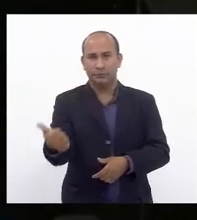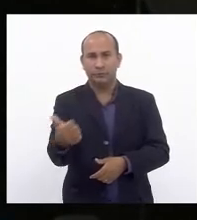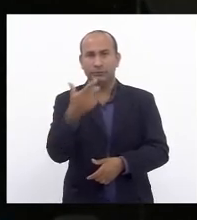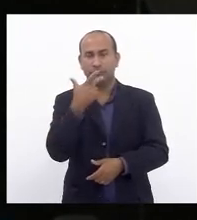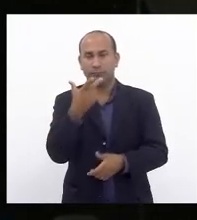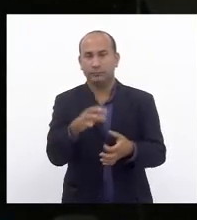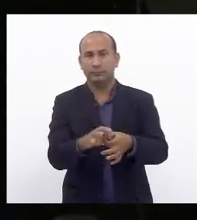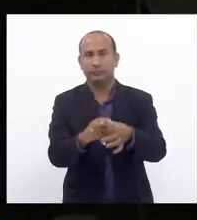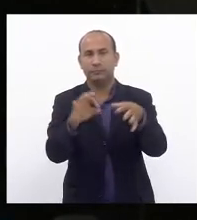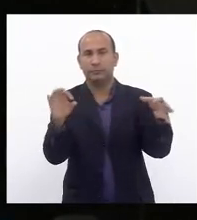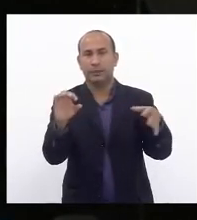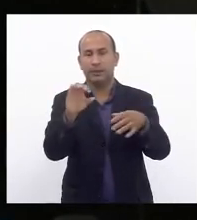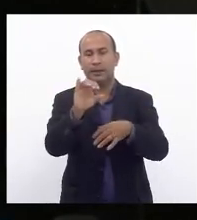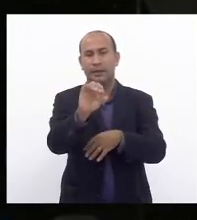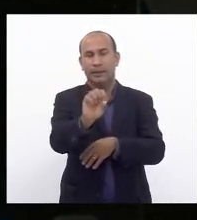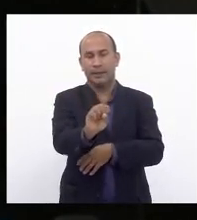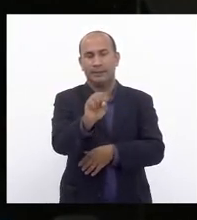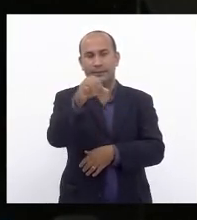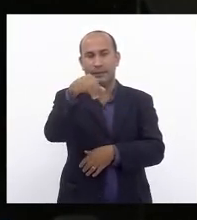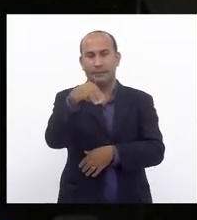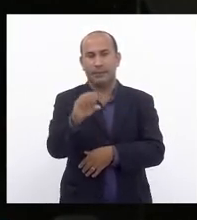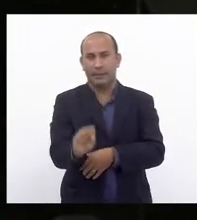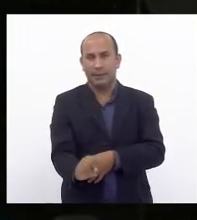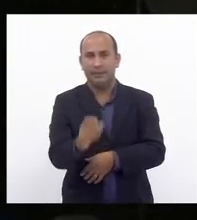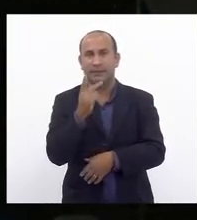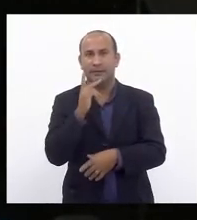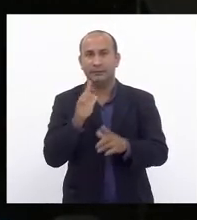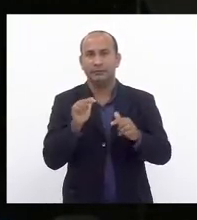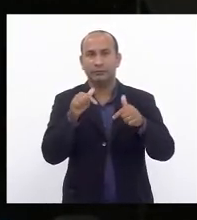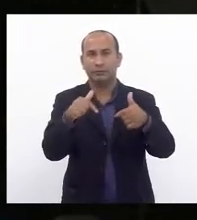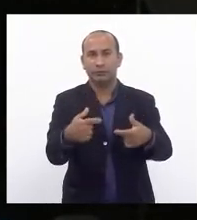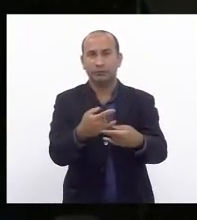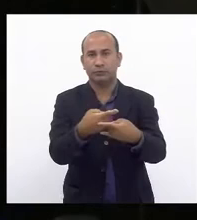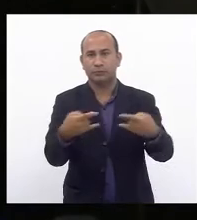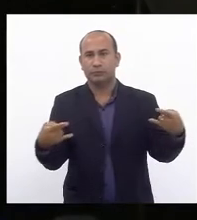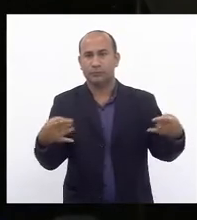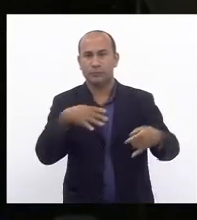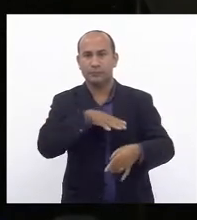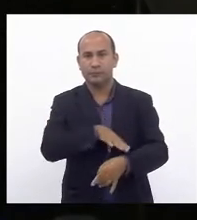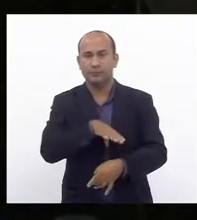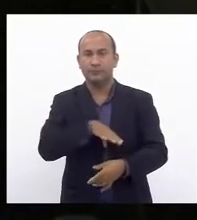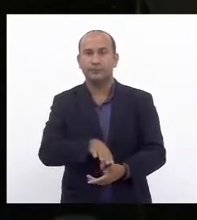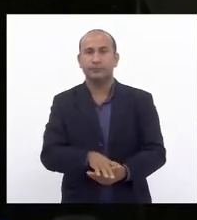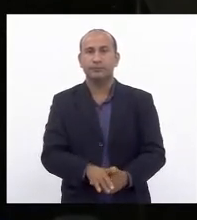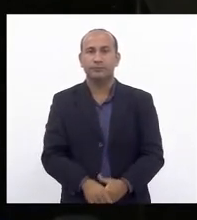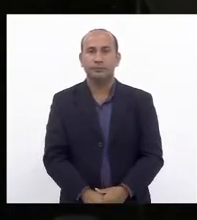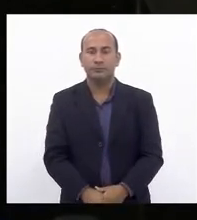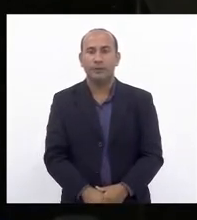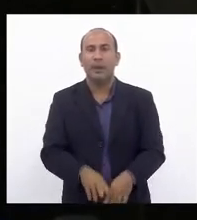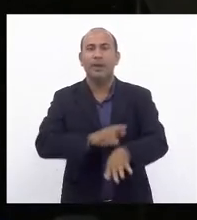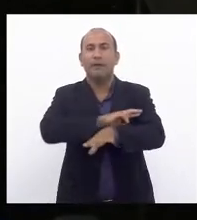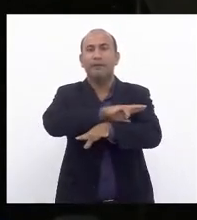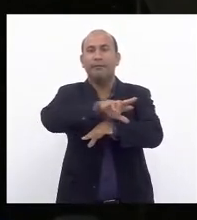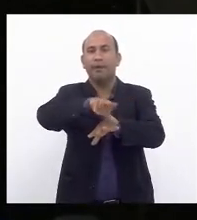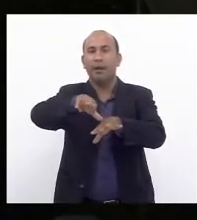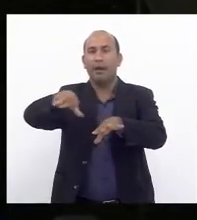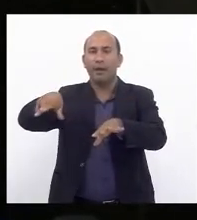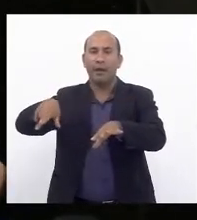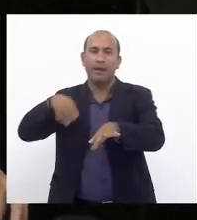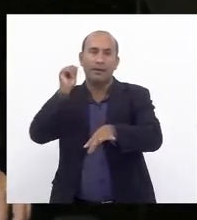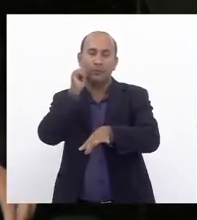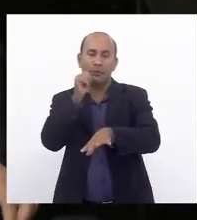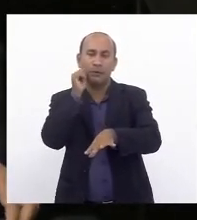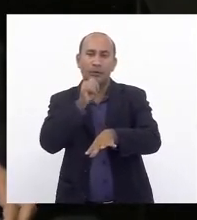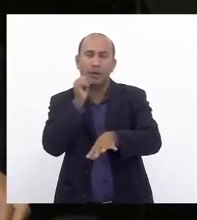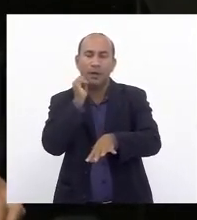de ICMS nas operações realizadas com absorventes íntimos. Várias deputadas me antecederam no uso